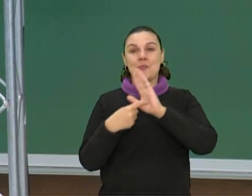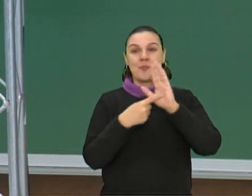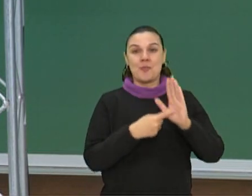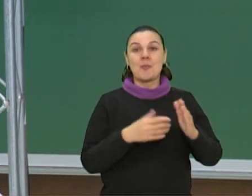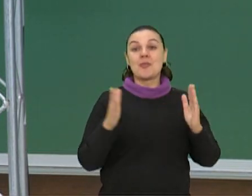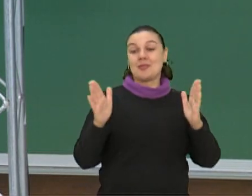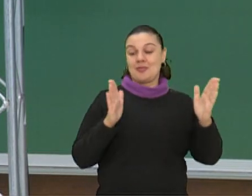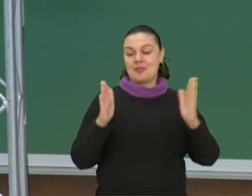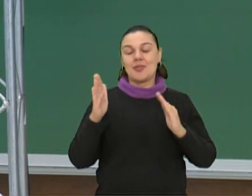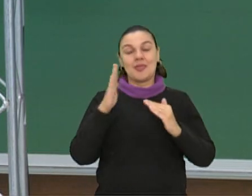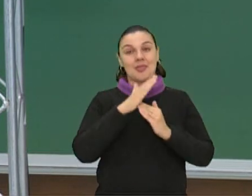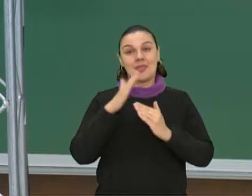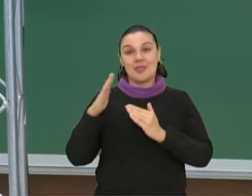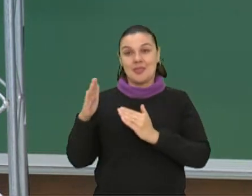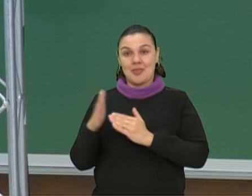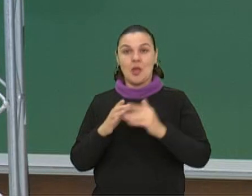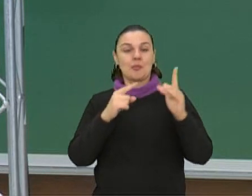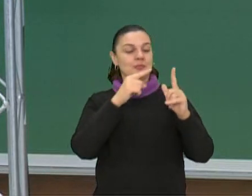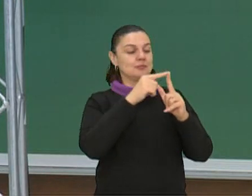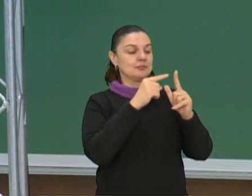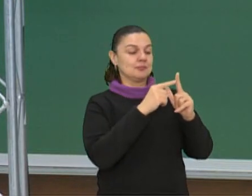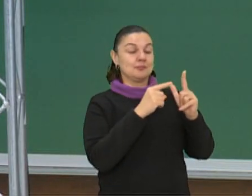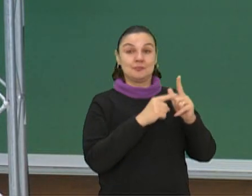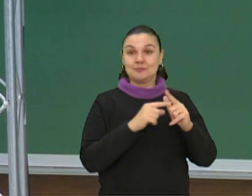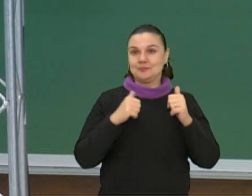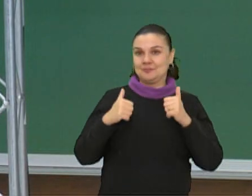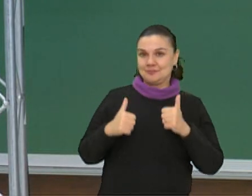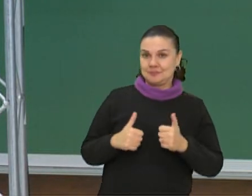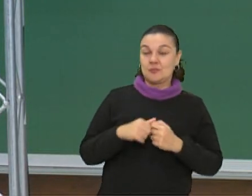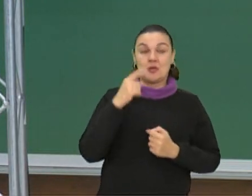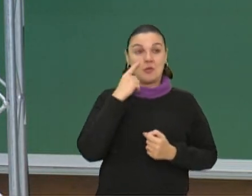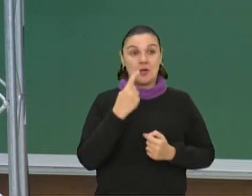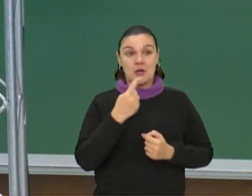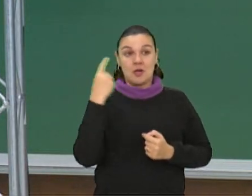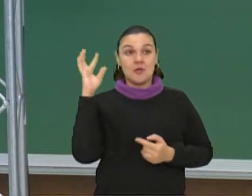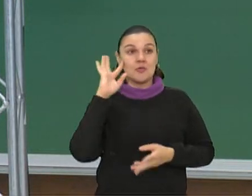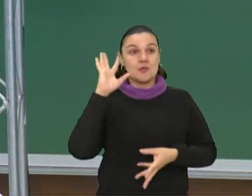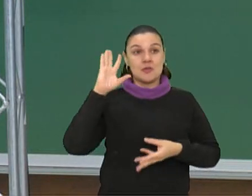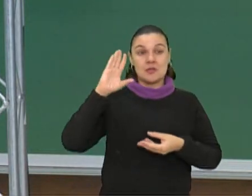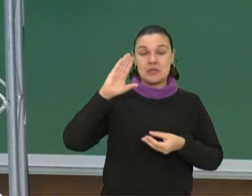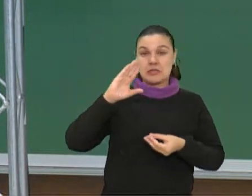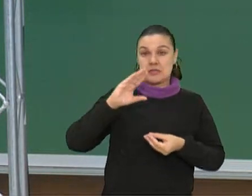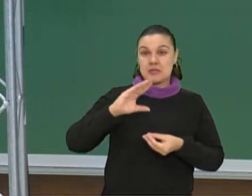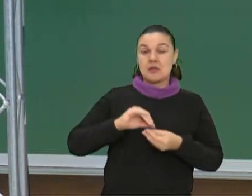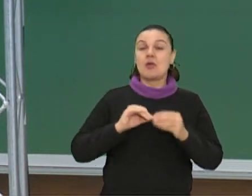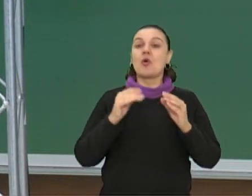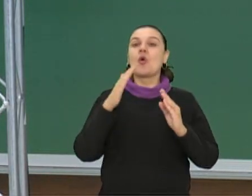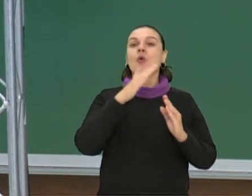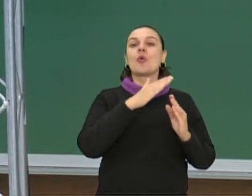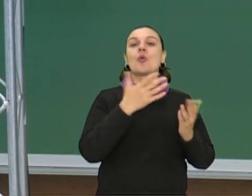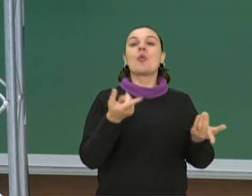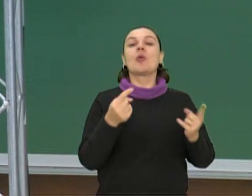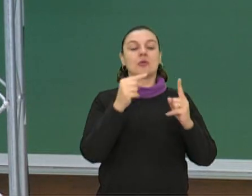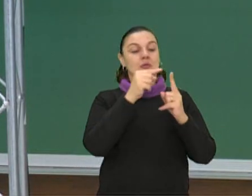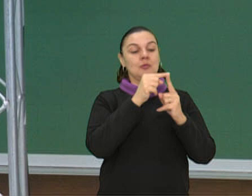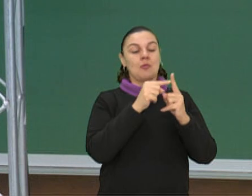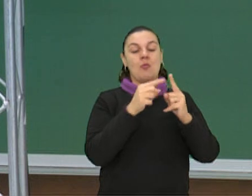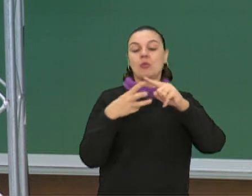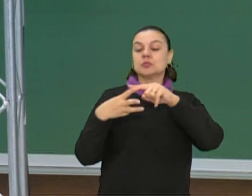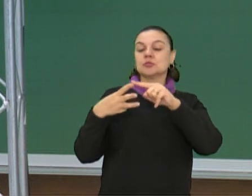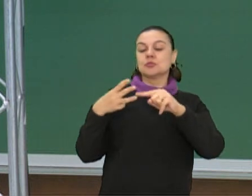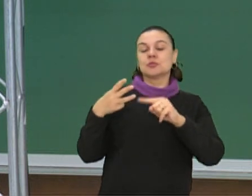respectivo tempo e modo. Então, prestem atenção. Aqui eu tenho que saber em que tempo, em que modo, que são